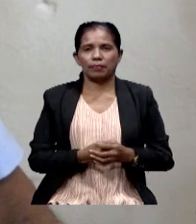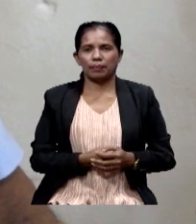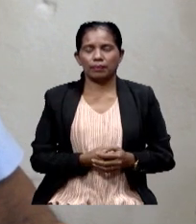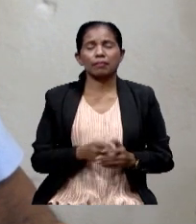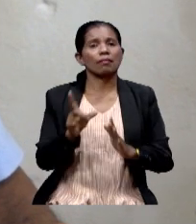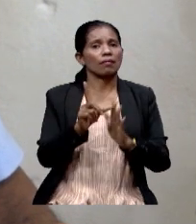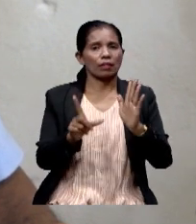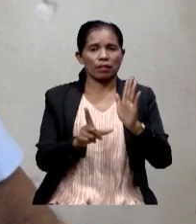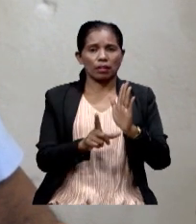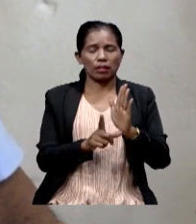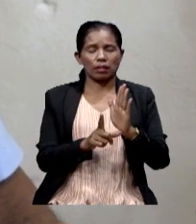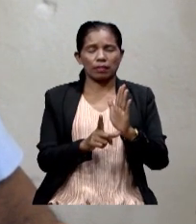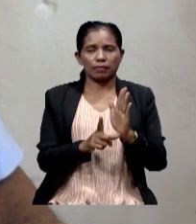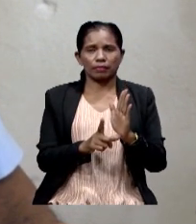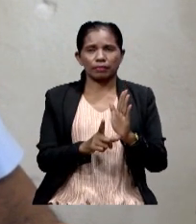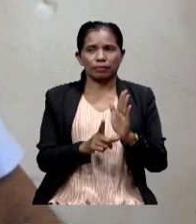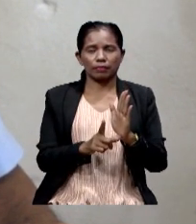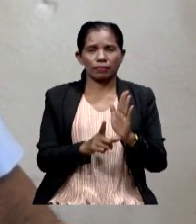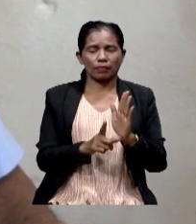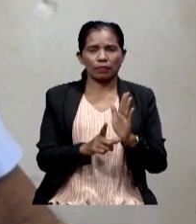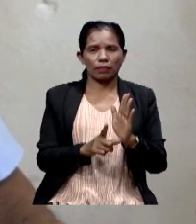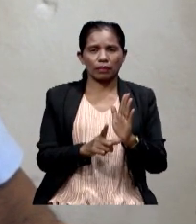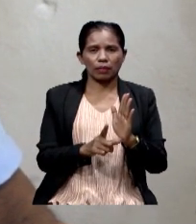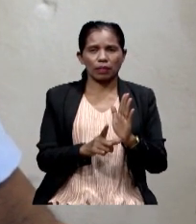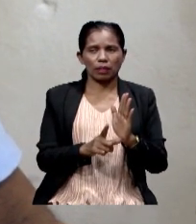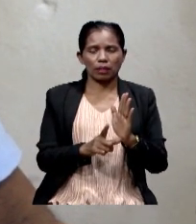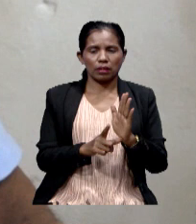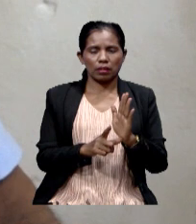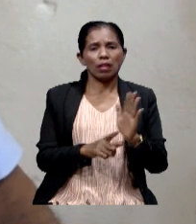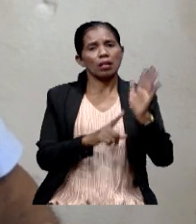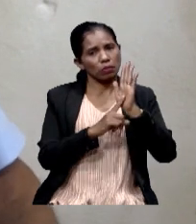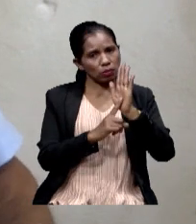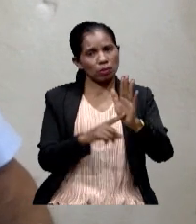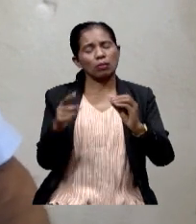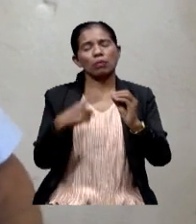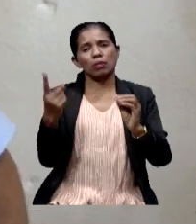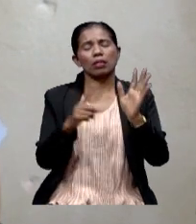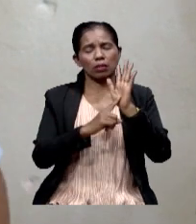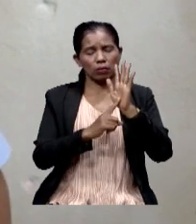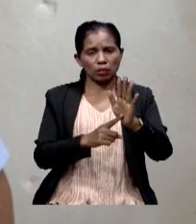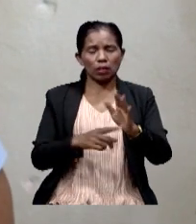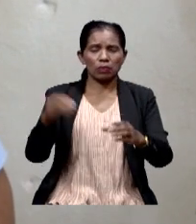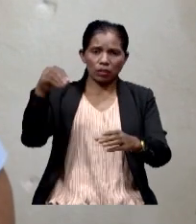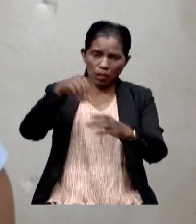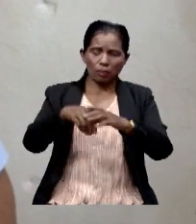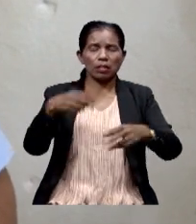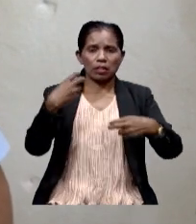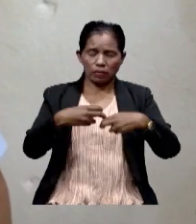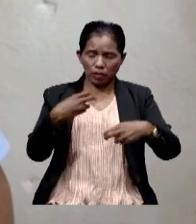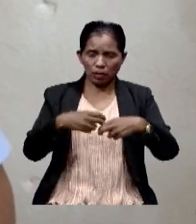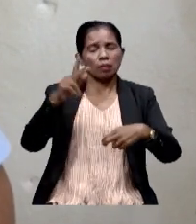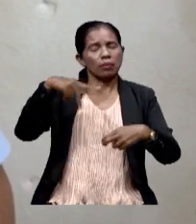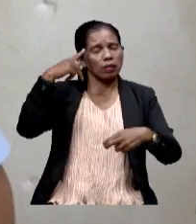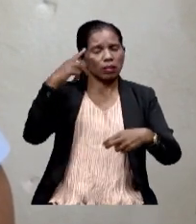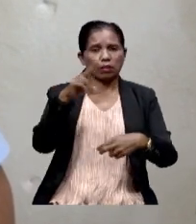lei, né? Só atu lori itadet, atu tama e a crise política nebe que desde 2017, tu